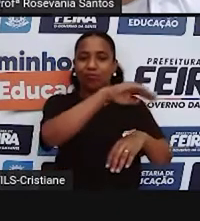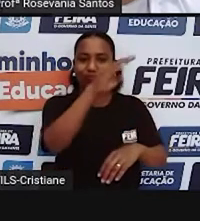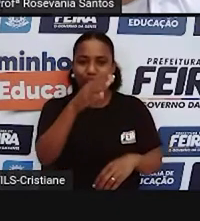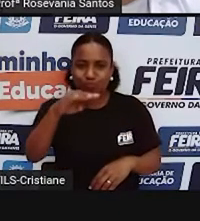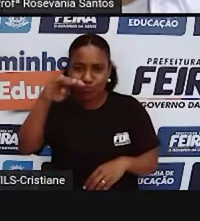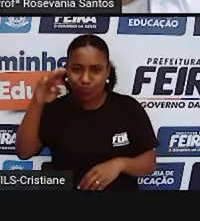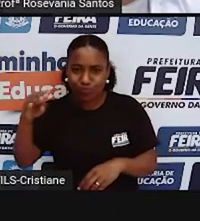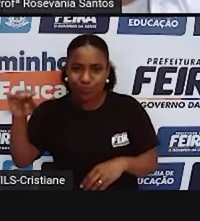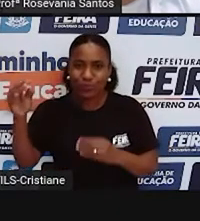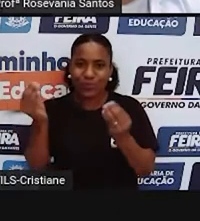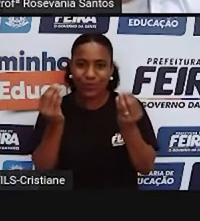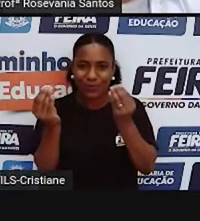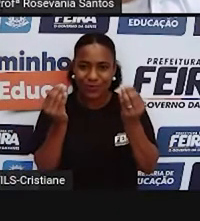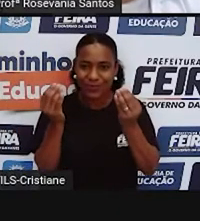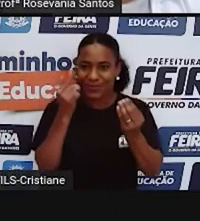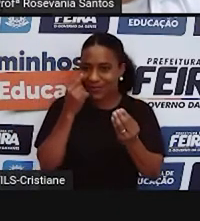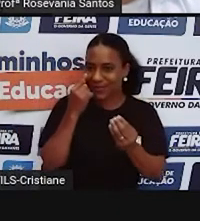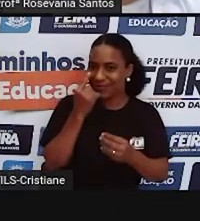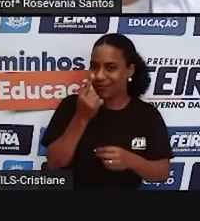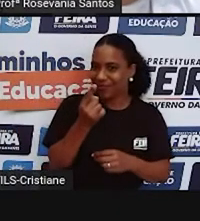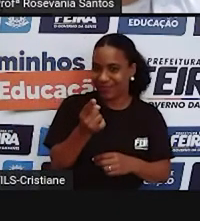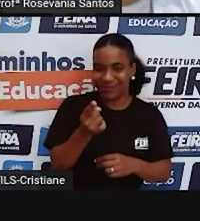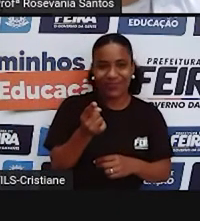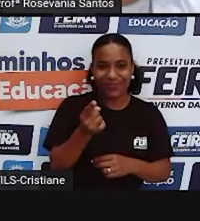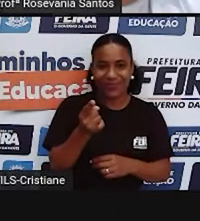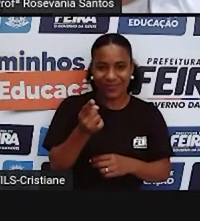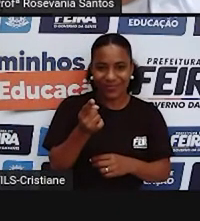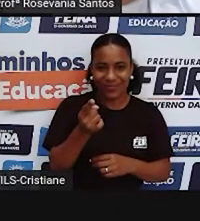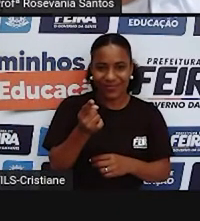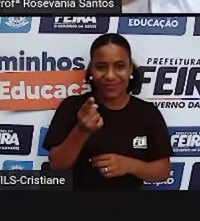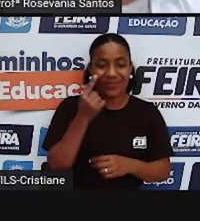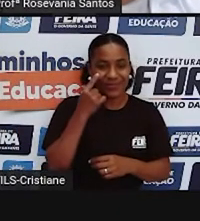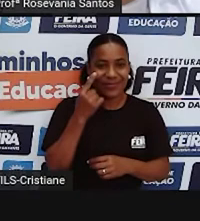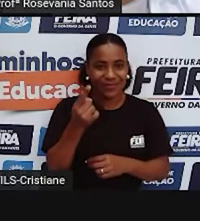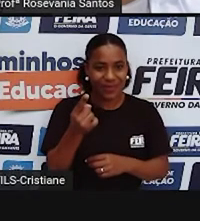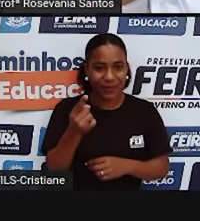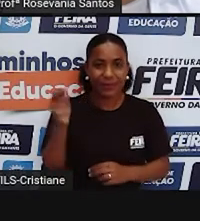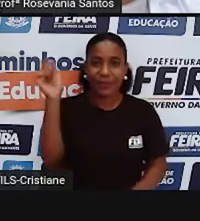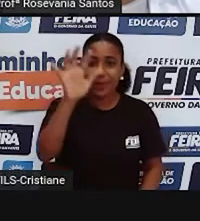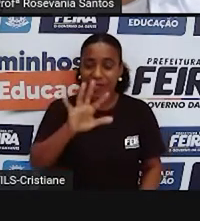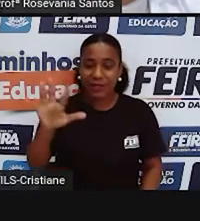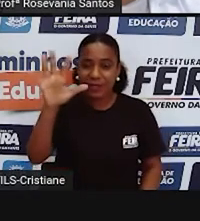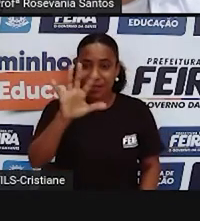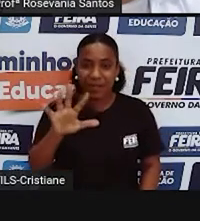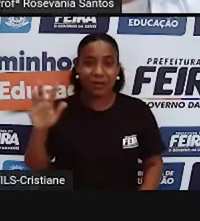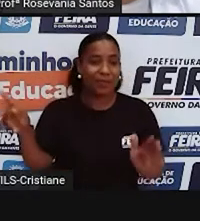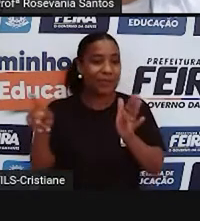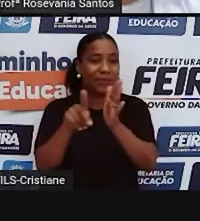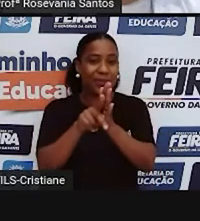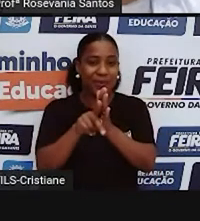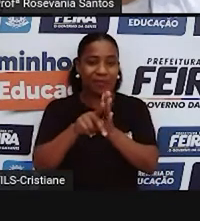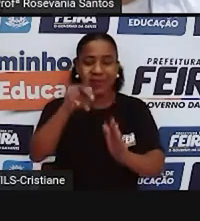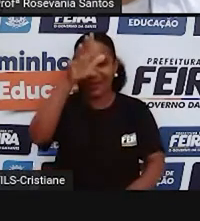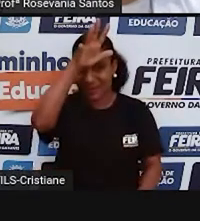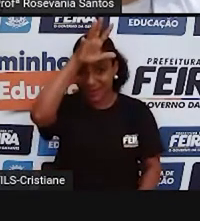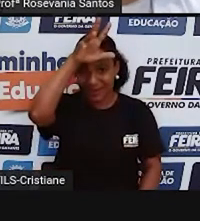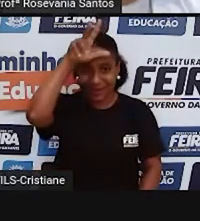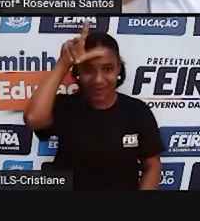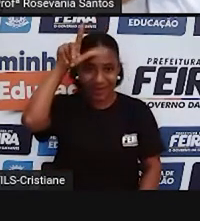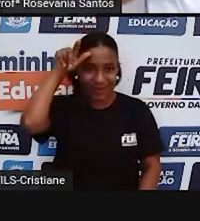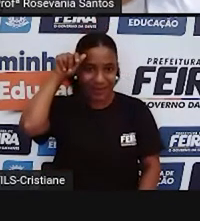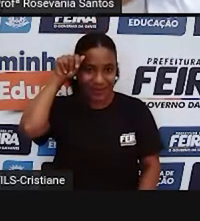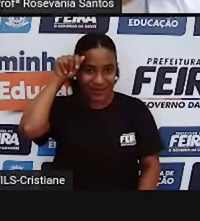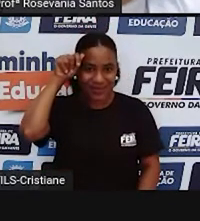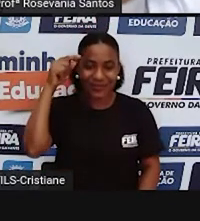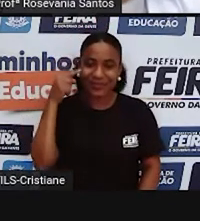chamava atenção. Olha que área, né, que pertence hoje, no caso, né, à floresta amazônica. Mais uma vez, mesmo os